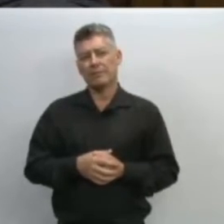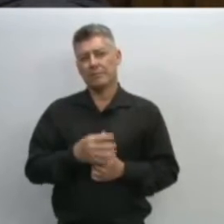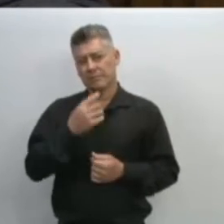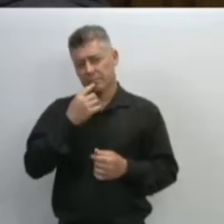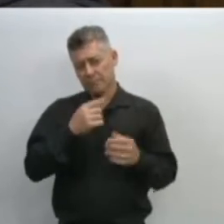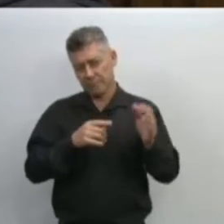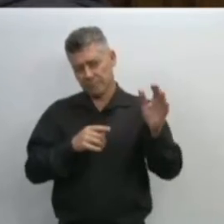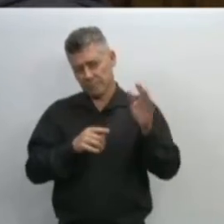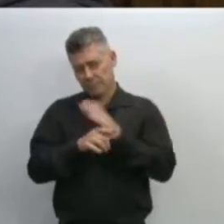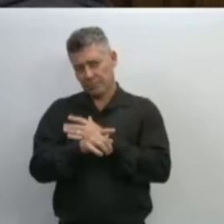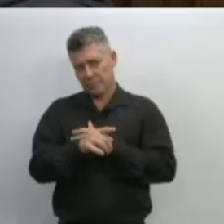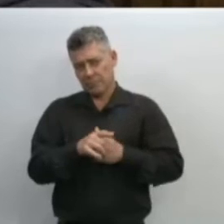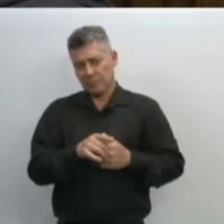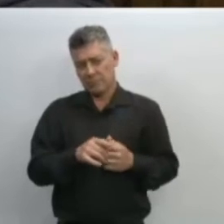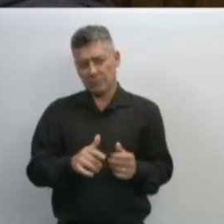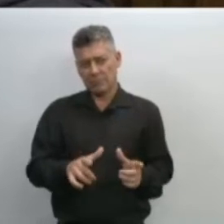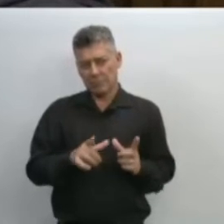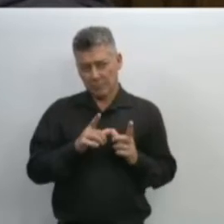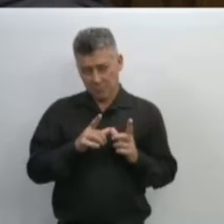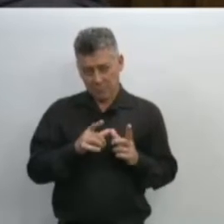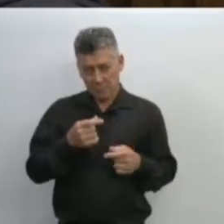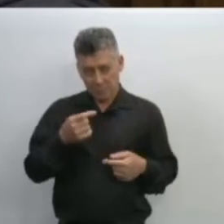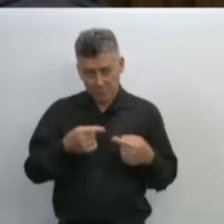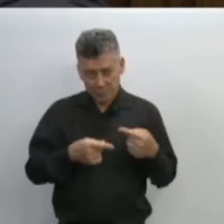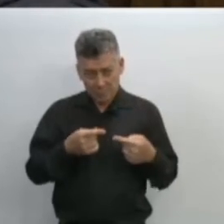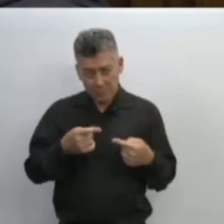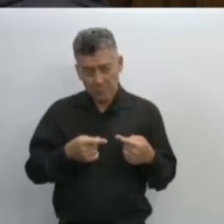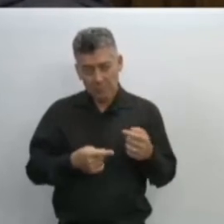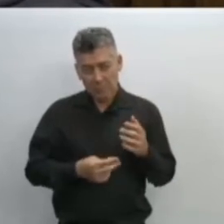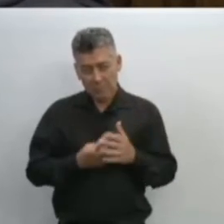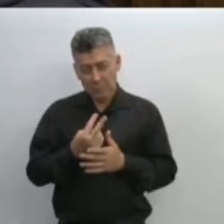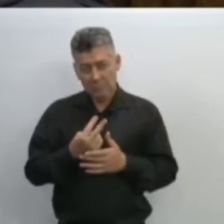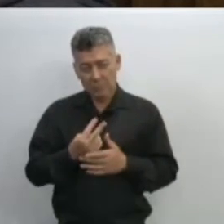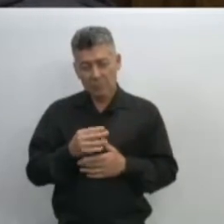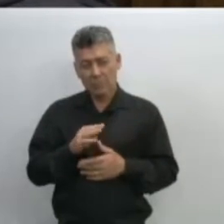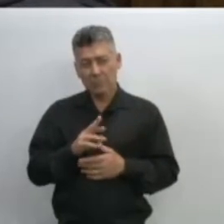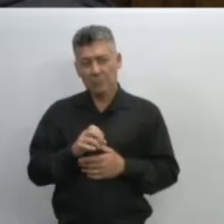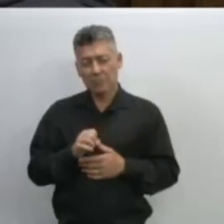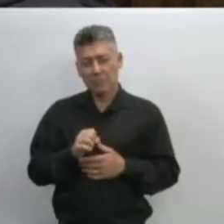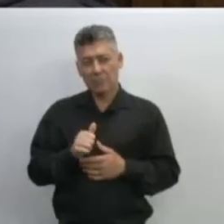pergunta a autora do referido projeto de lei, Vossa Excelência vai discutir ou vai deixar para a segunda, vereadora Brisa?